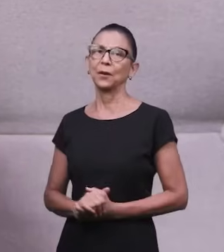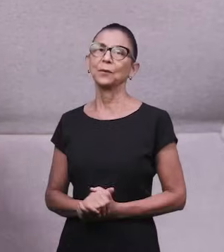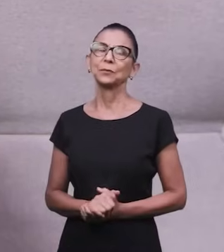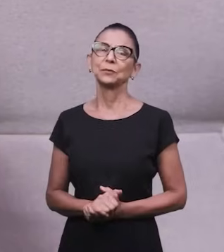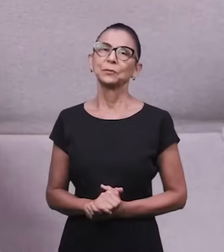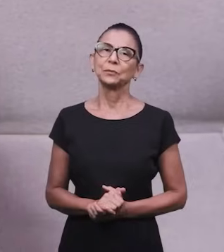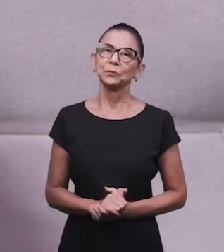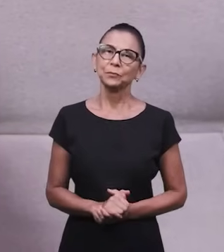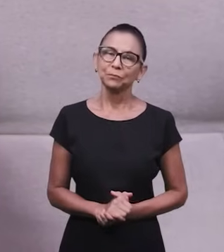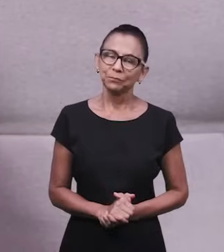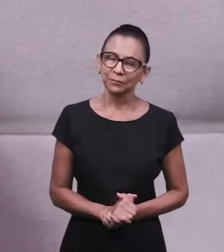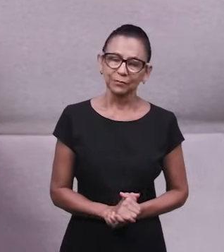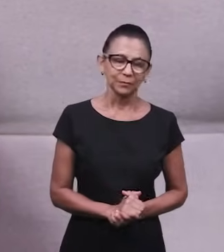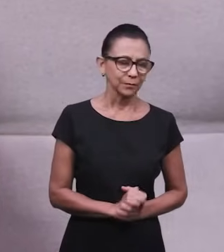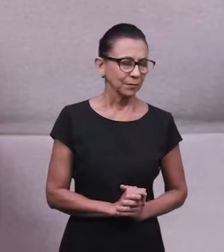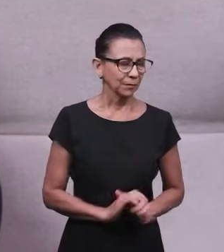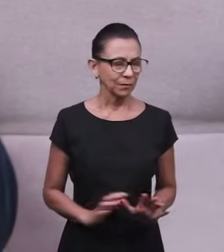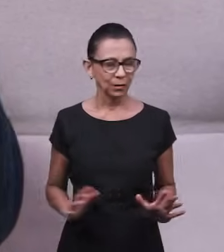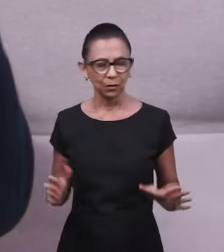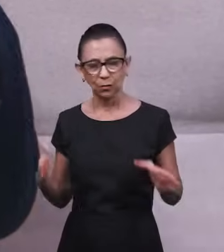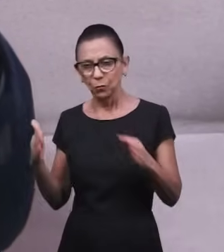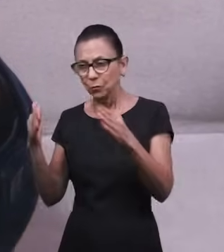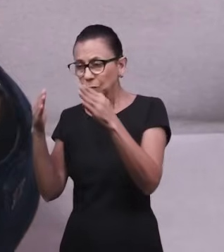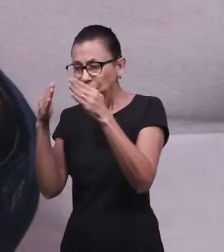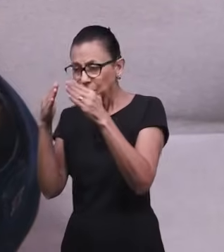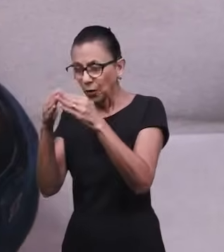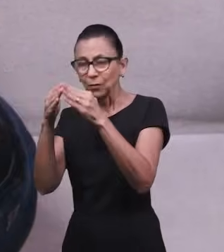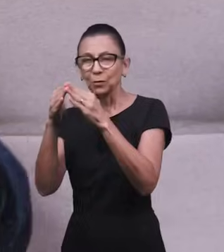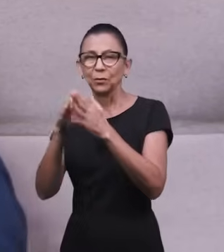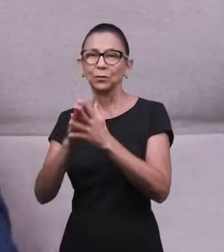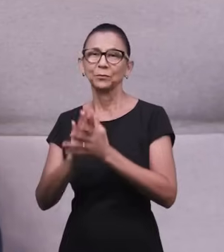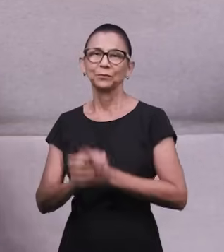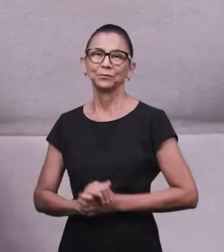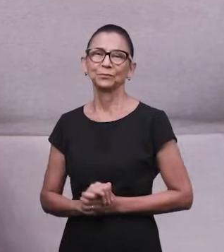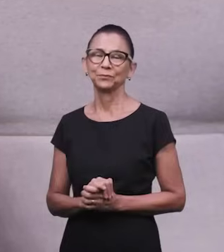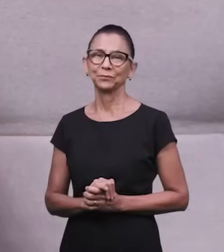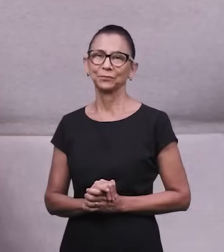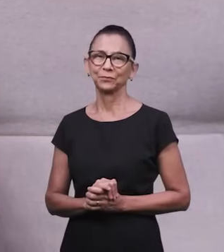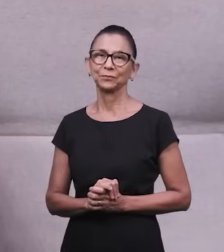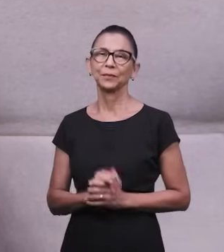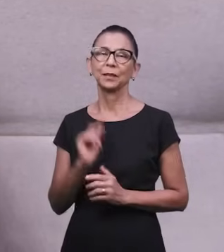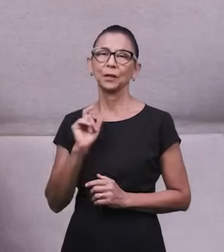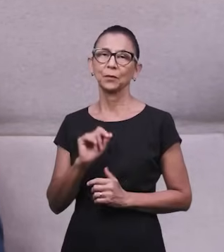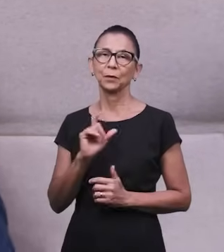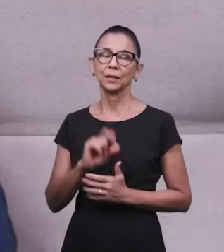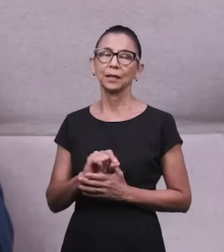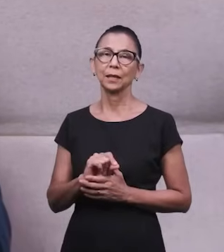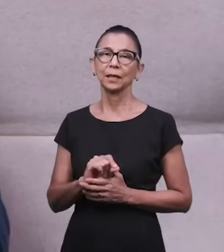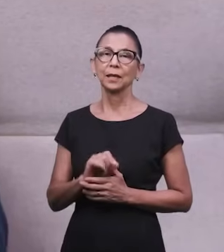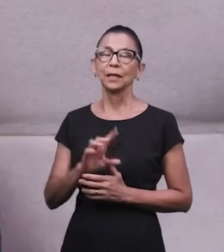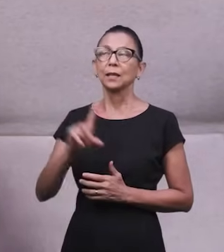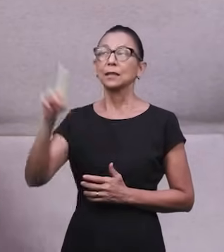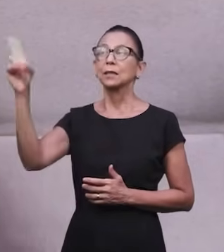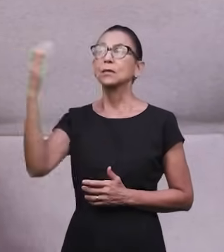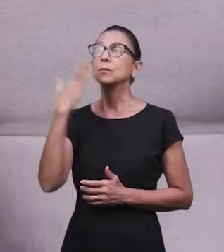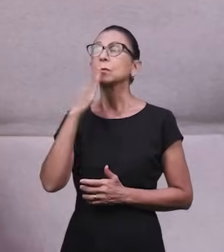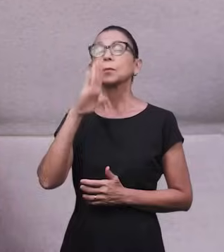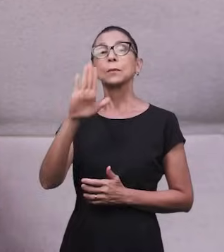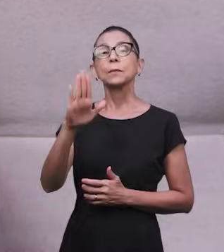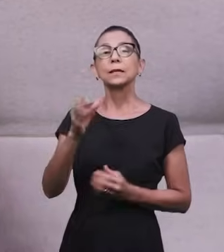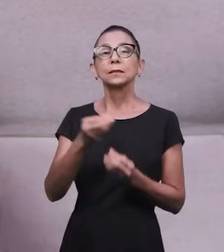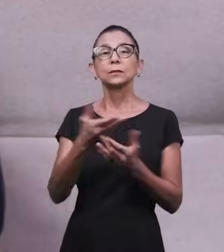numa jornada rumo à grande promessa estabelecida por Deus, que é viver na